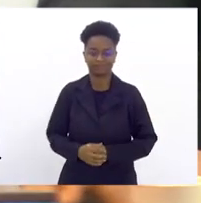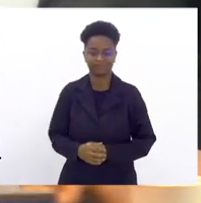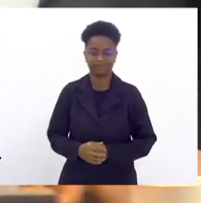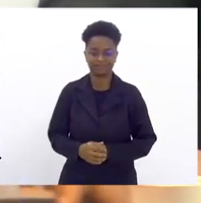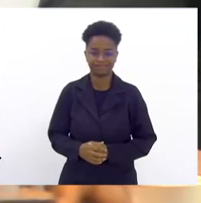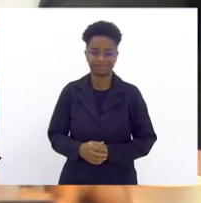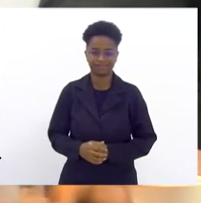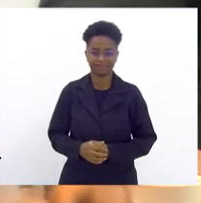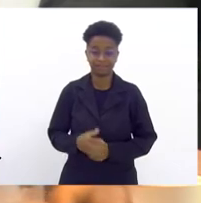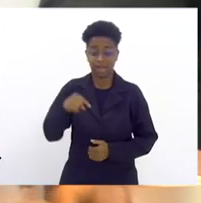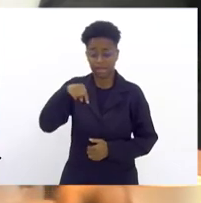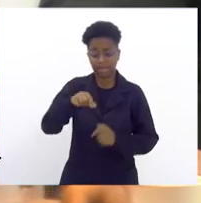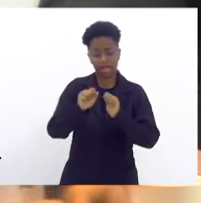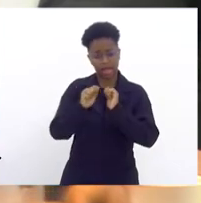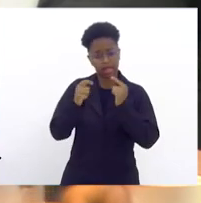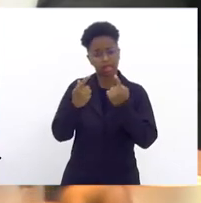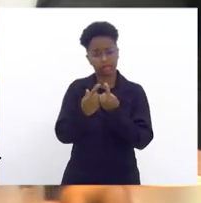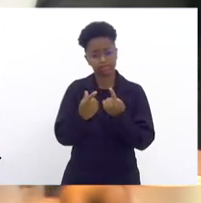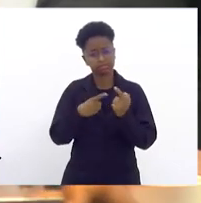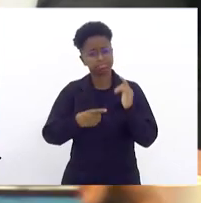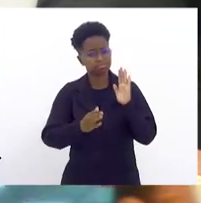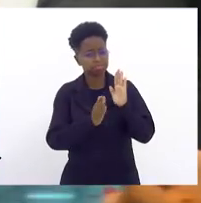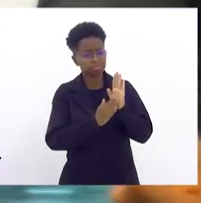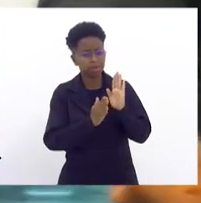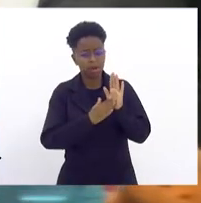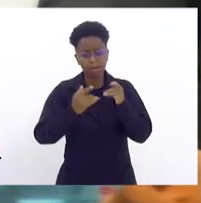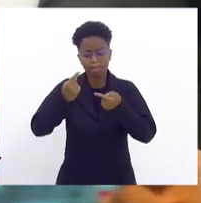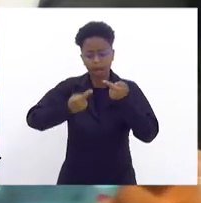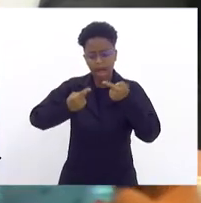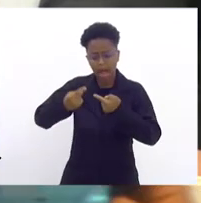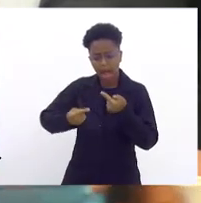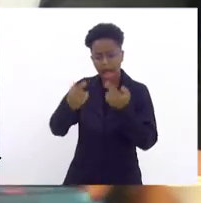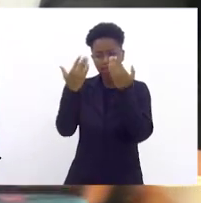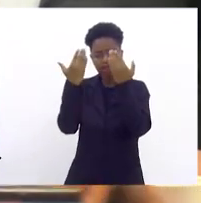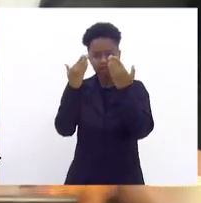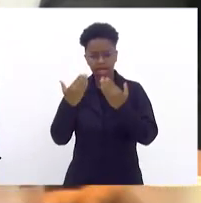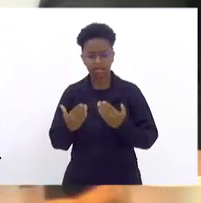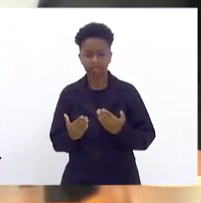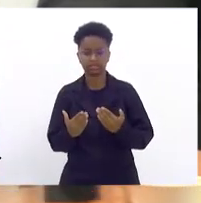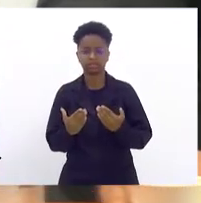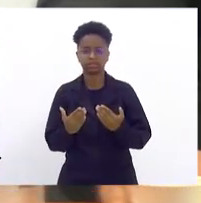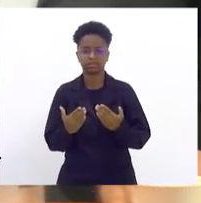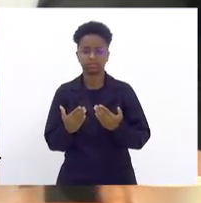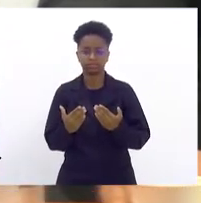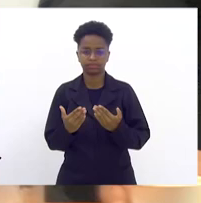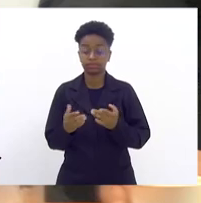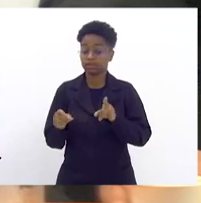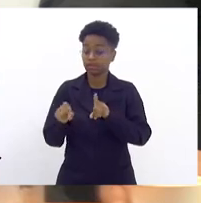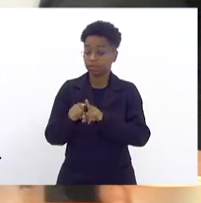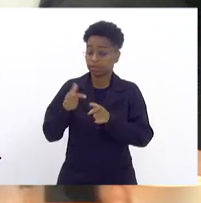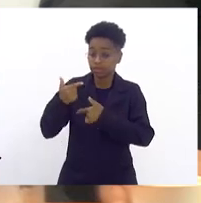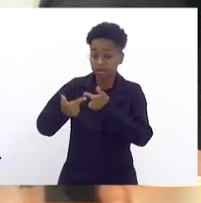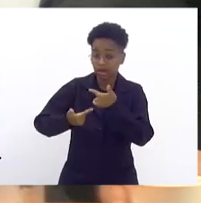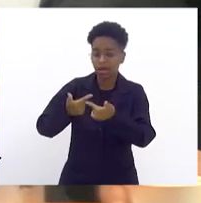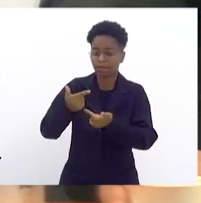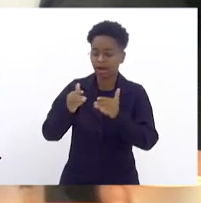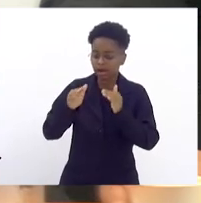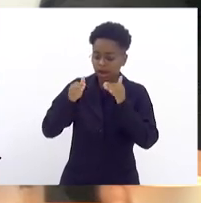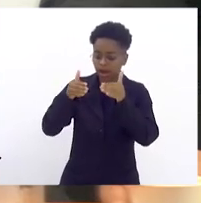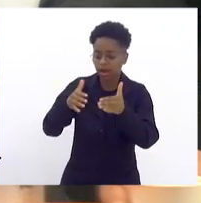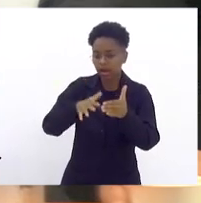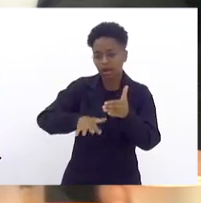que essa casa se propõe discutir analisar e trabalhar em prol